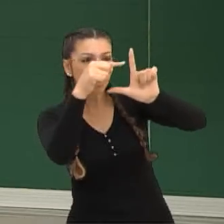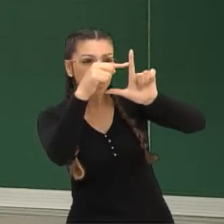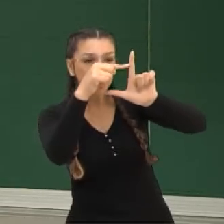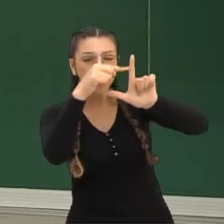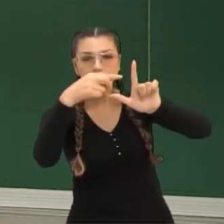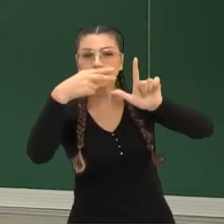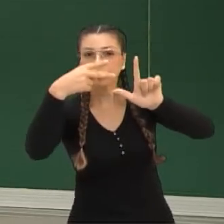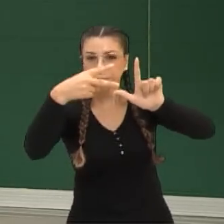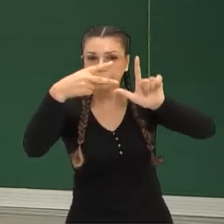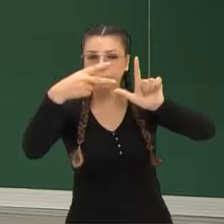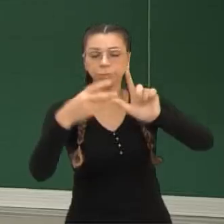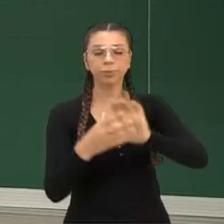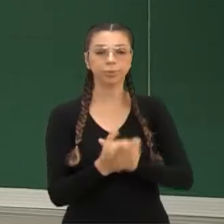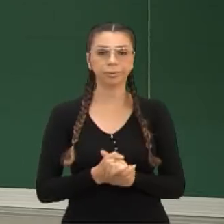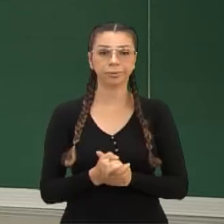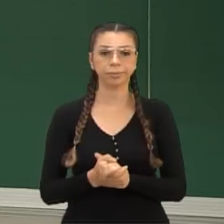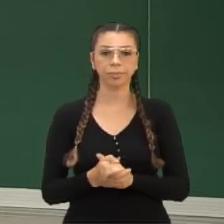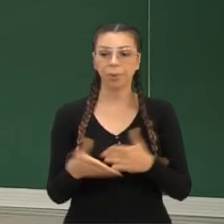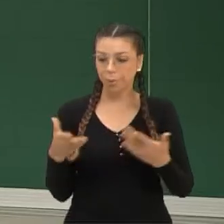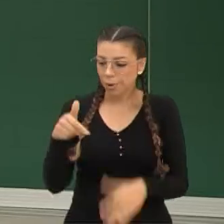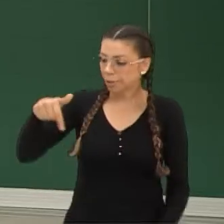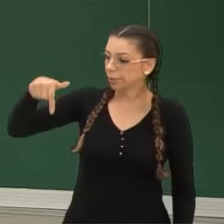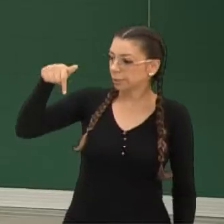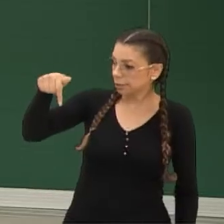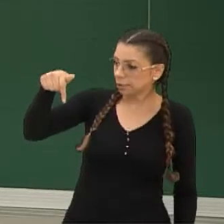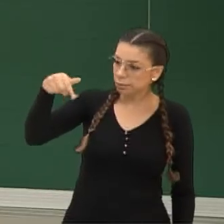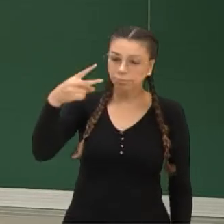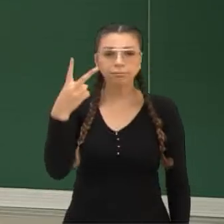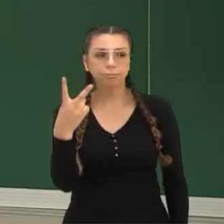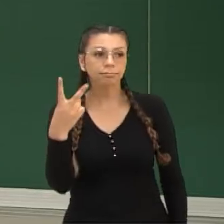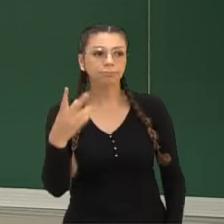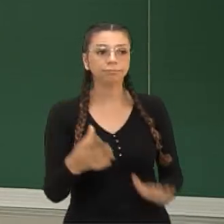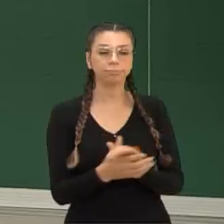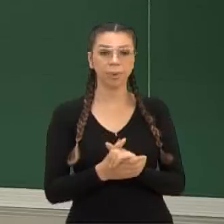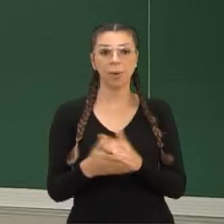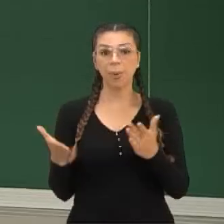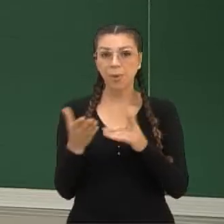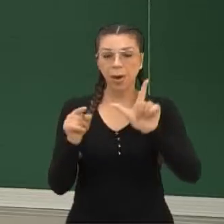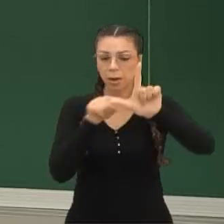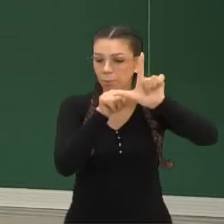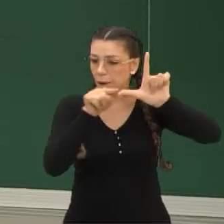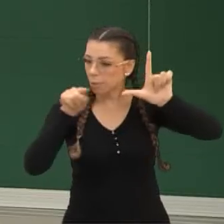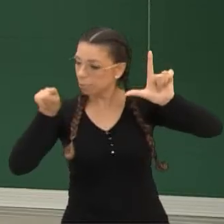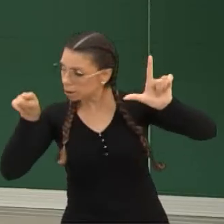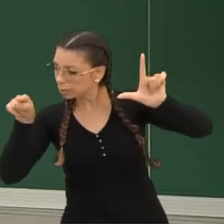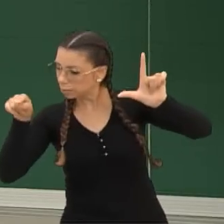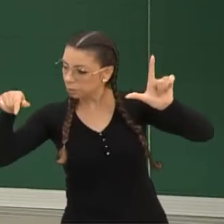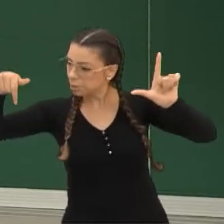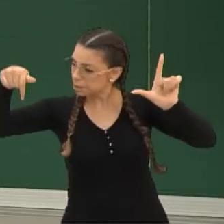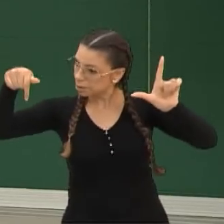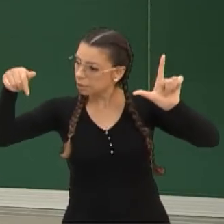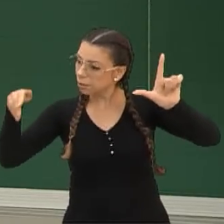2. 7 e 2. Então eu venho aqui no 7 e vou subir até o